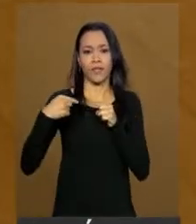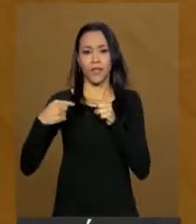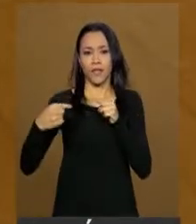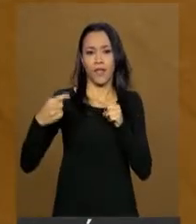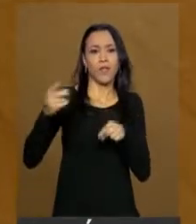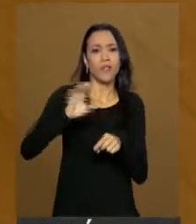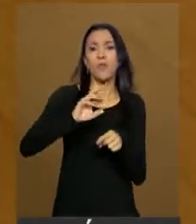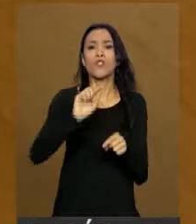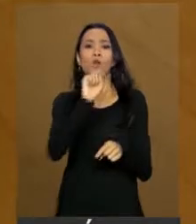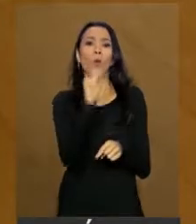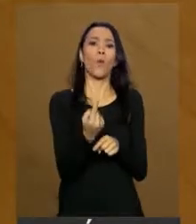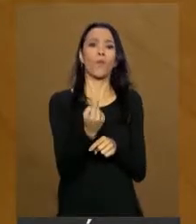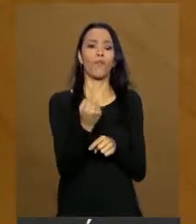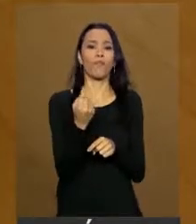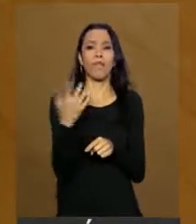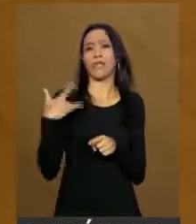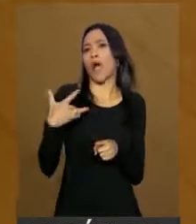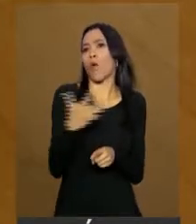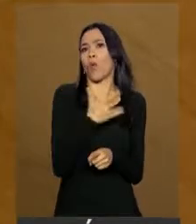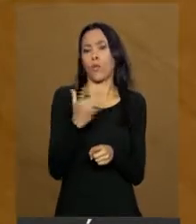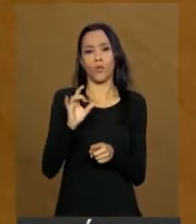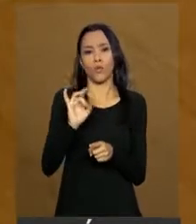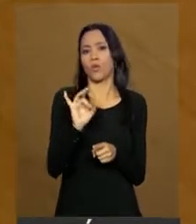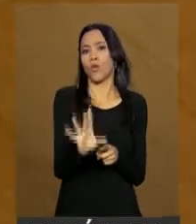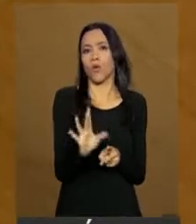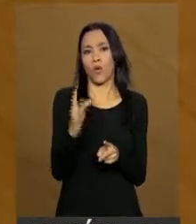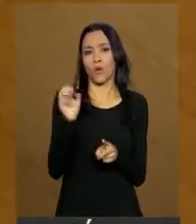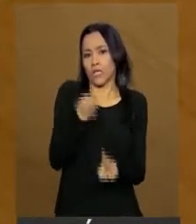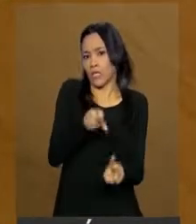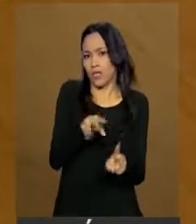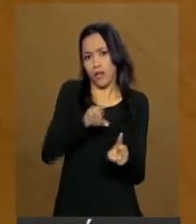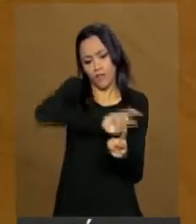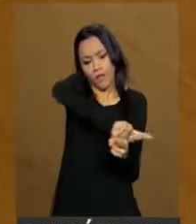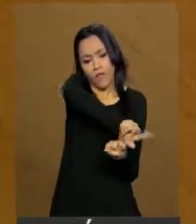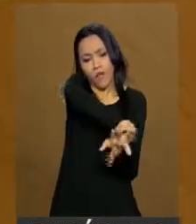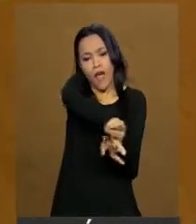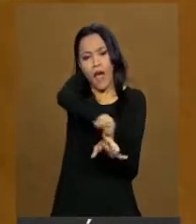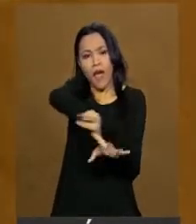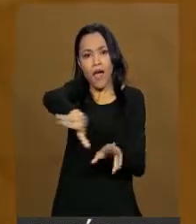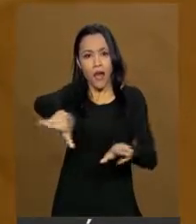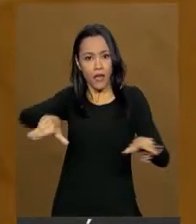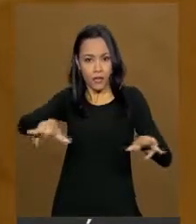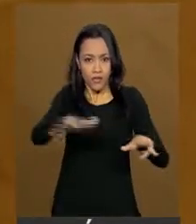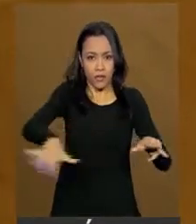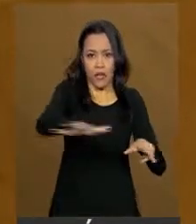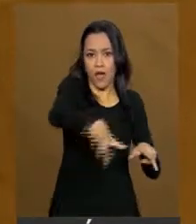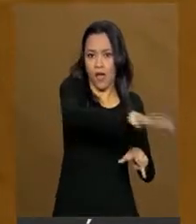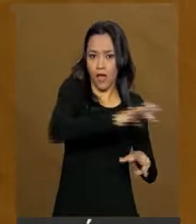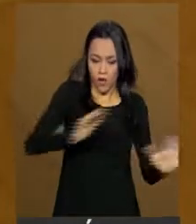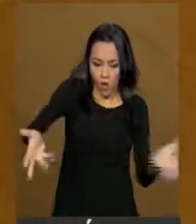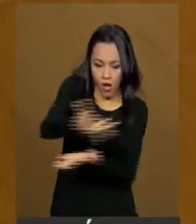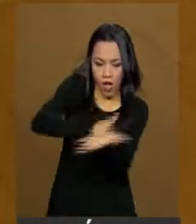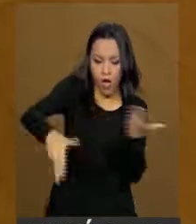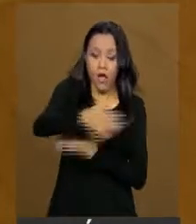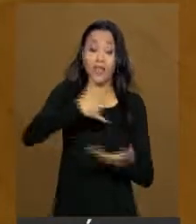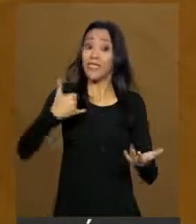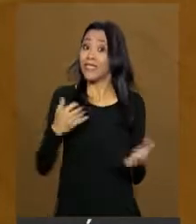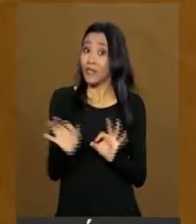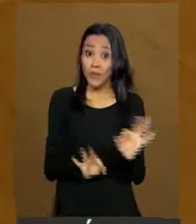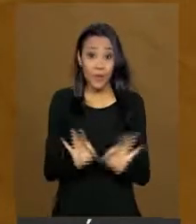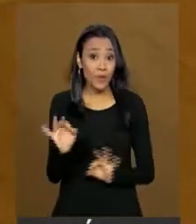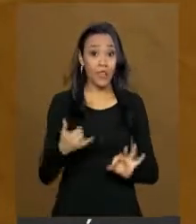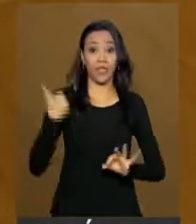seja só a saúde ou só a educação, que tem que atuar de forma conjunta. Tudo se organiza nos primeiros 2 anos de